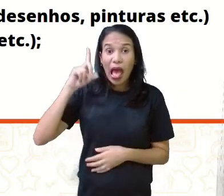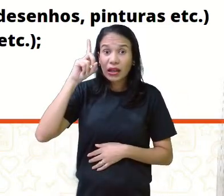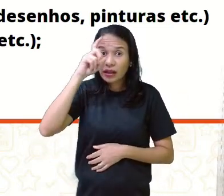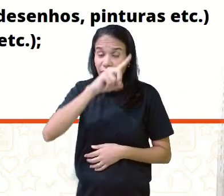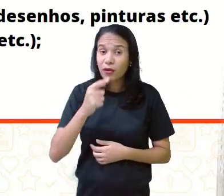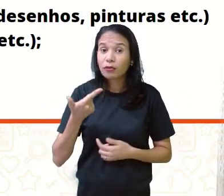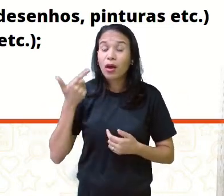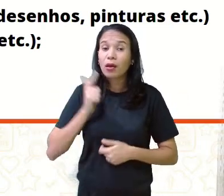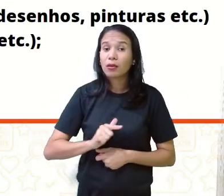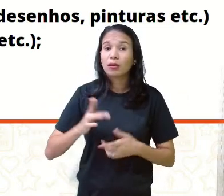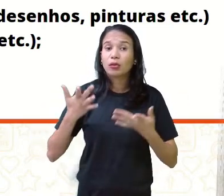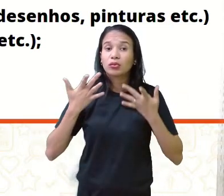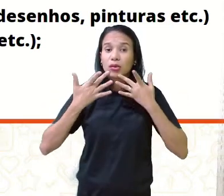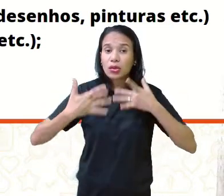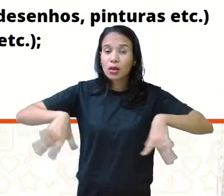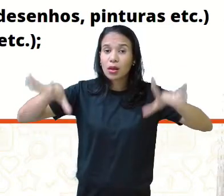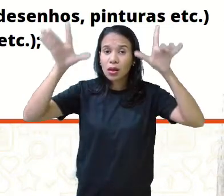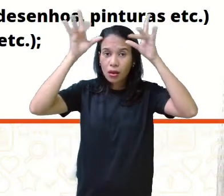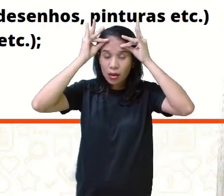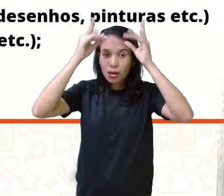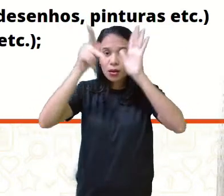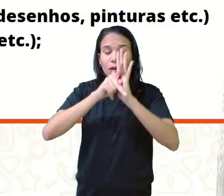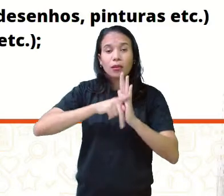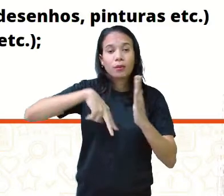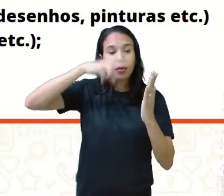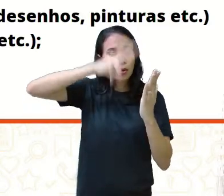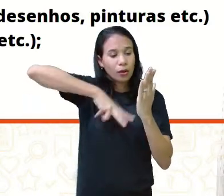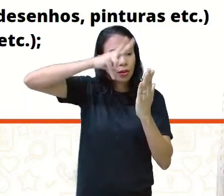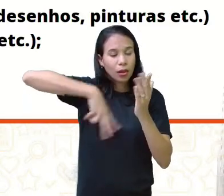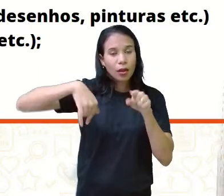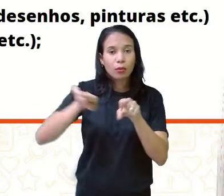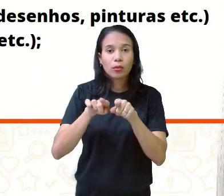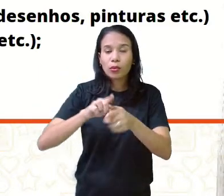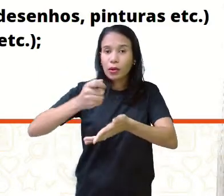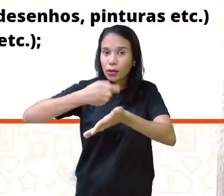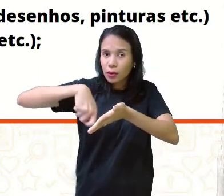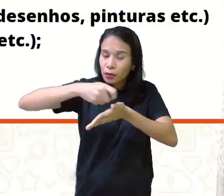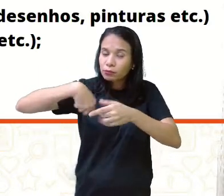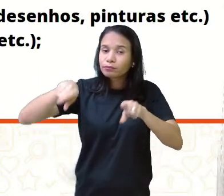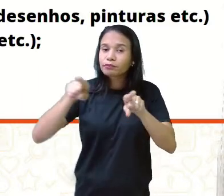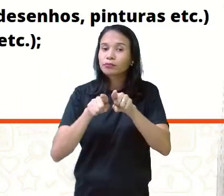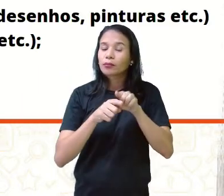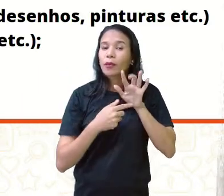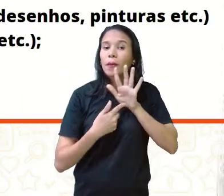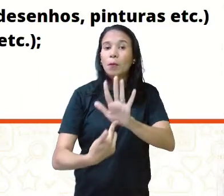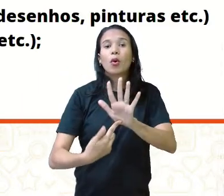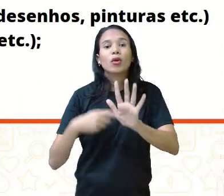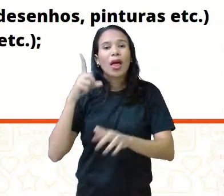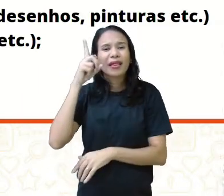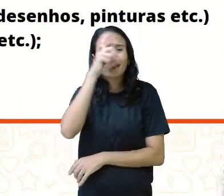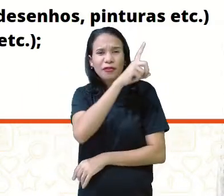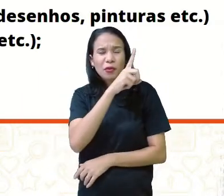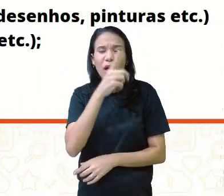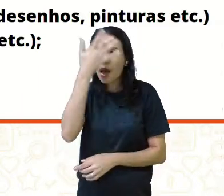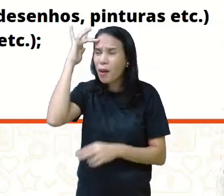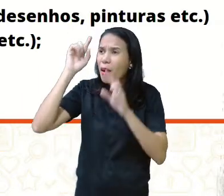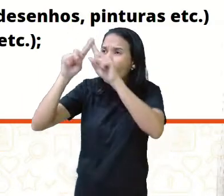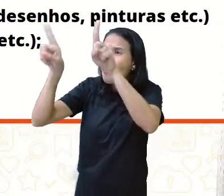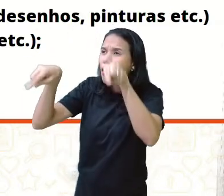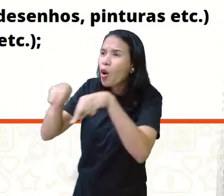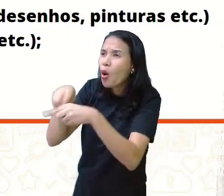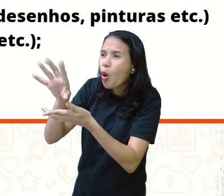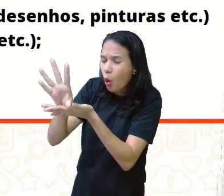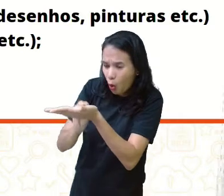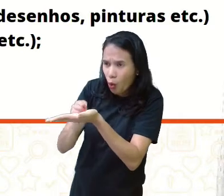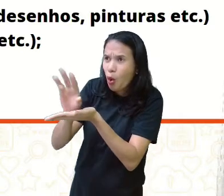e automação da leitura e da escrita. Também apresenta dificuldade em copiar de